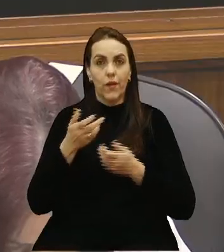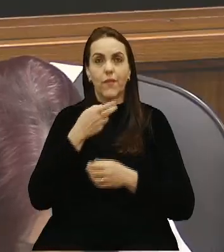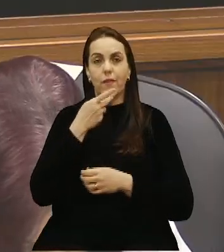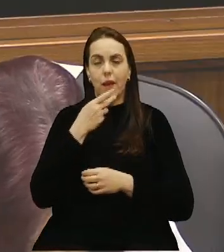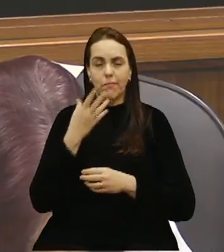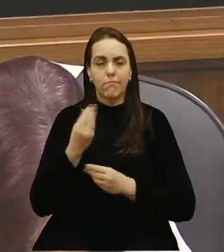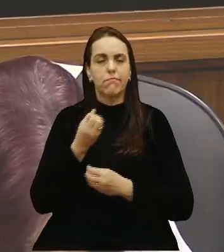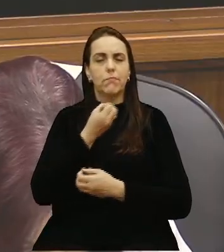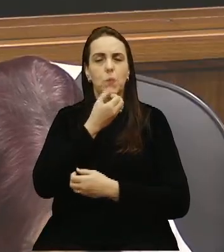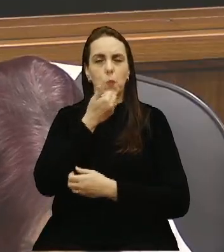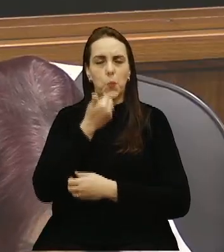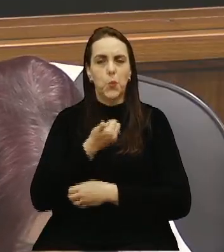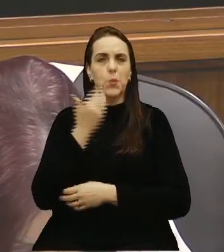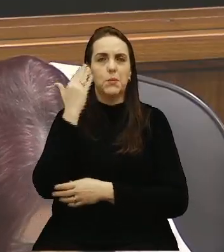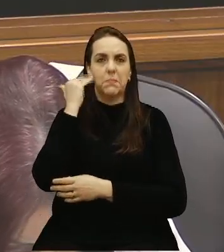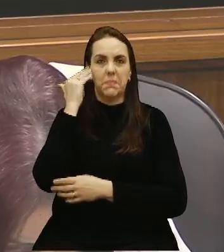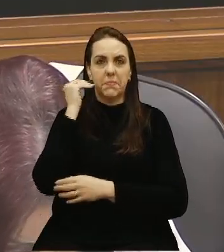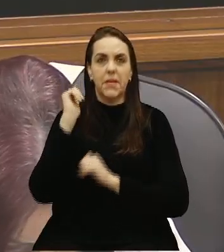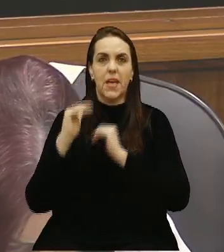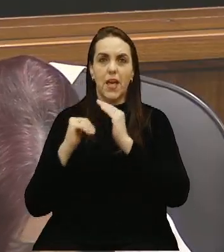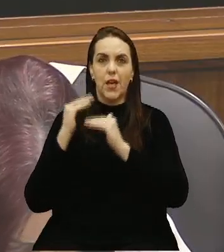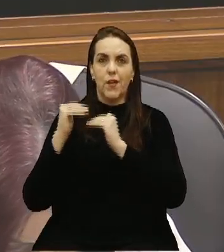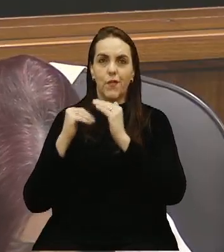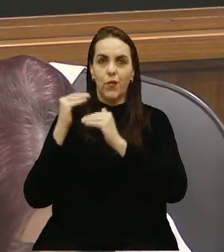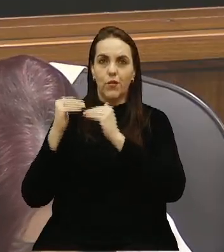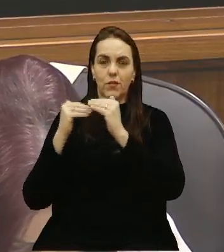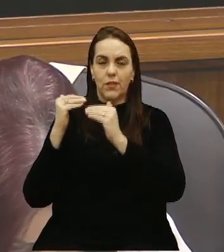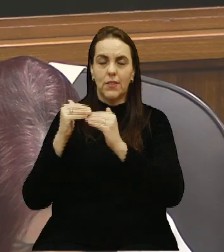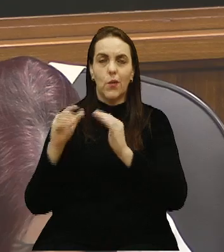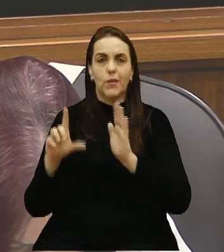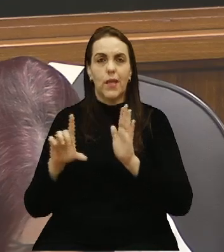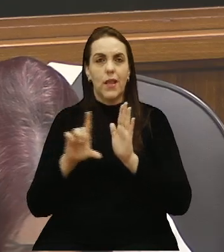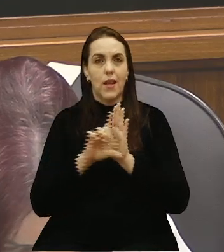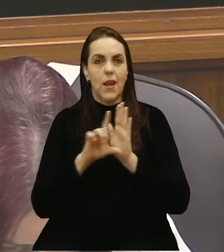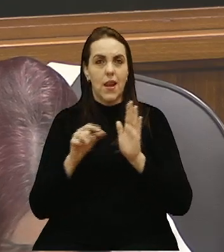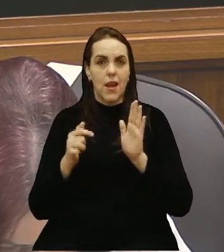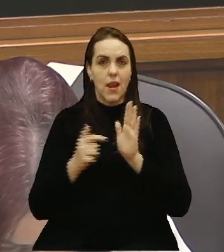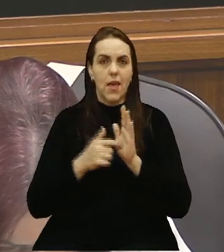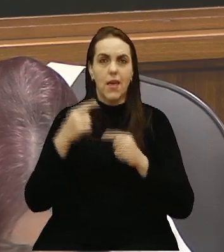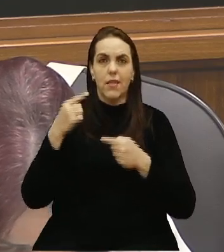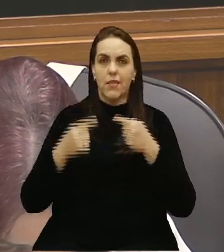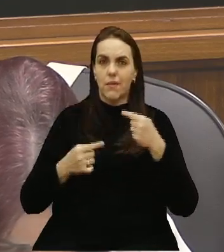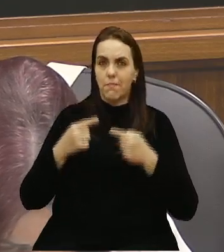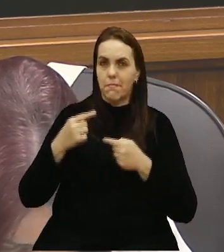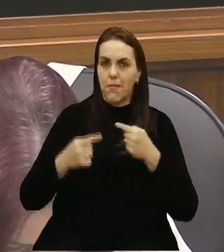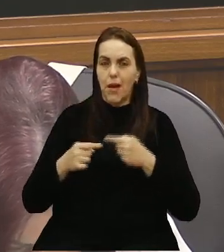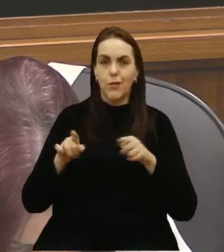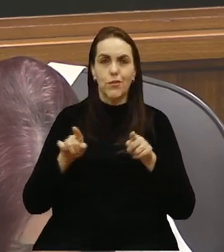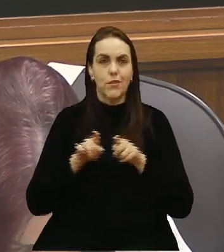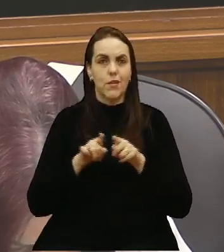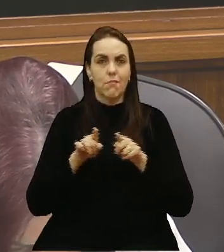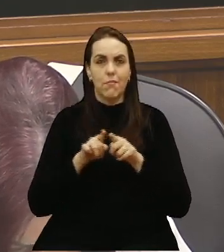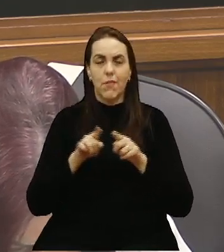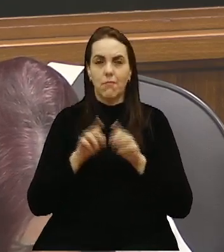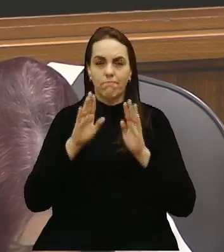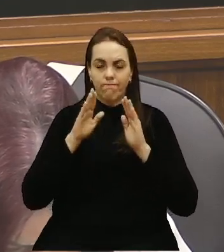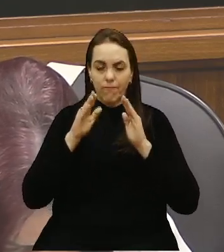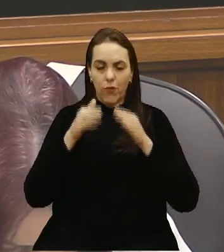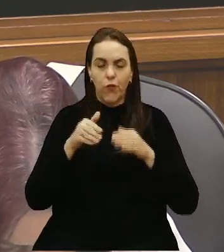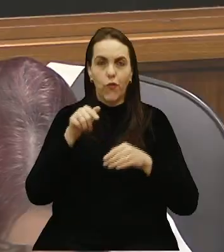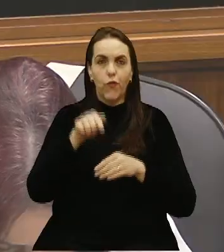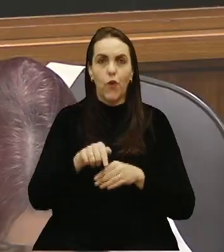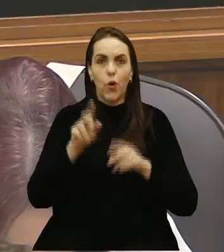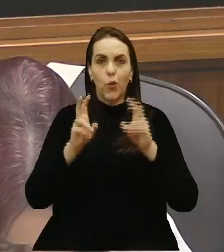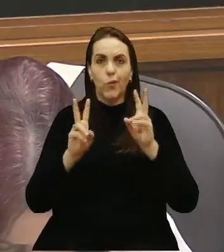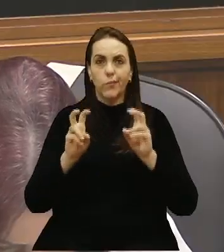bom saber que nós evoluímos enquanto legislação, enquanto debate, enquanto ter a centralidade desse debate